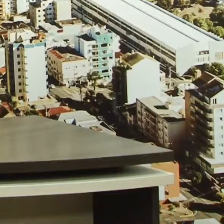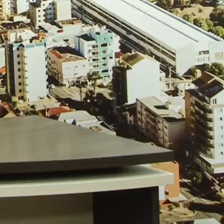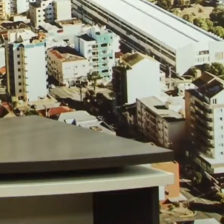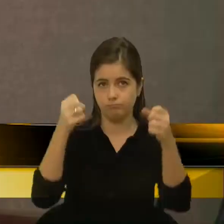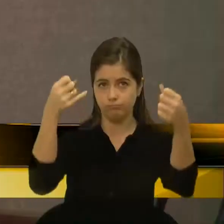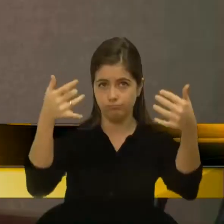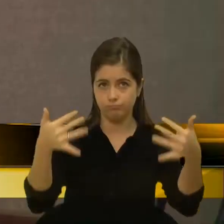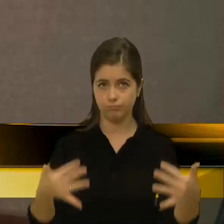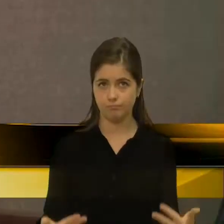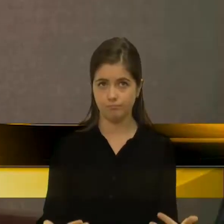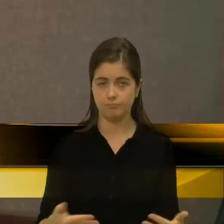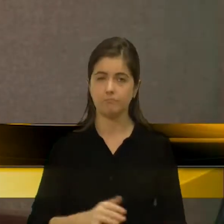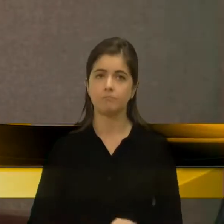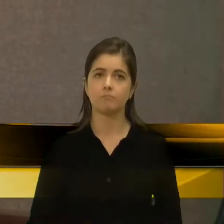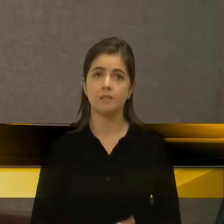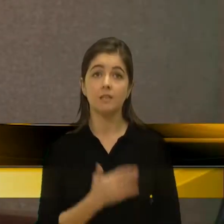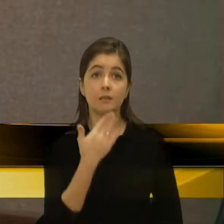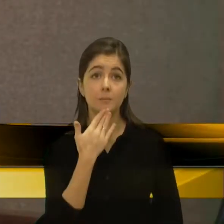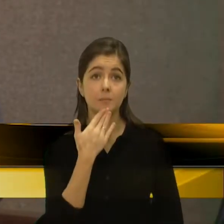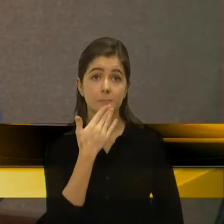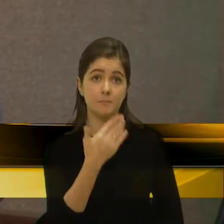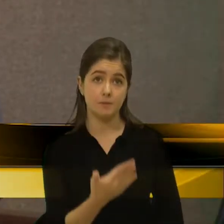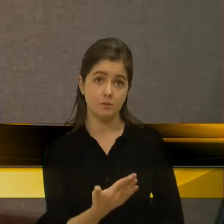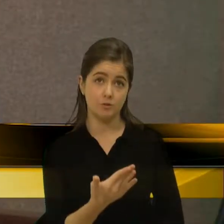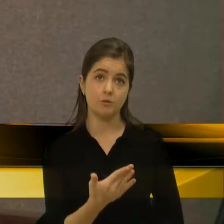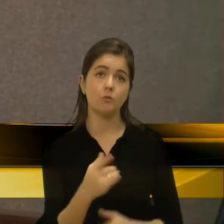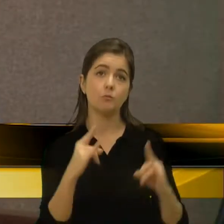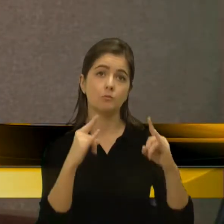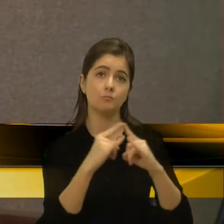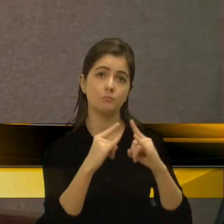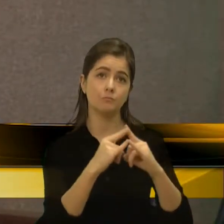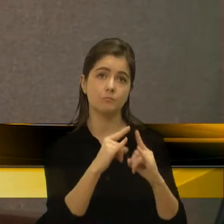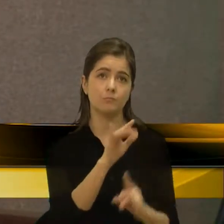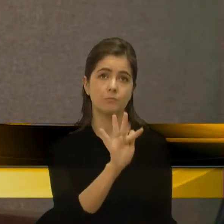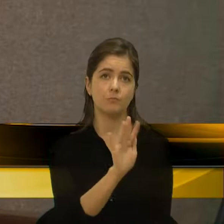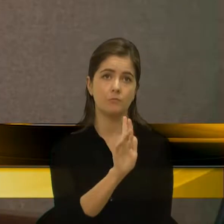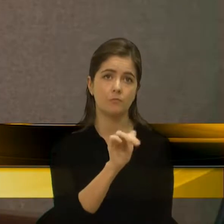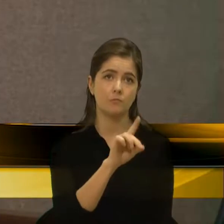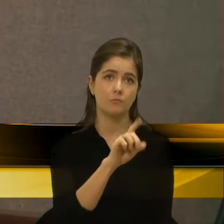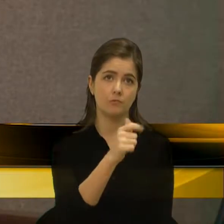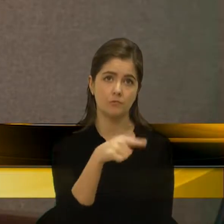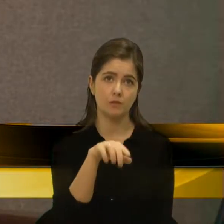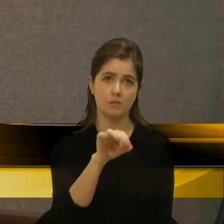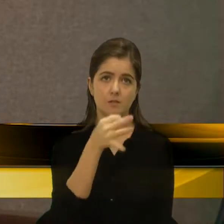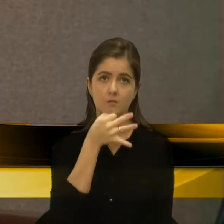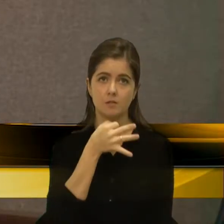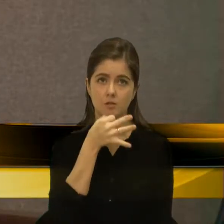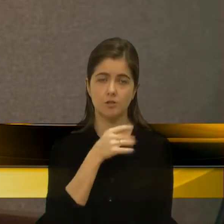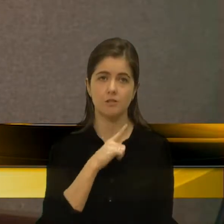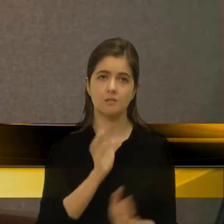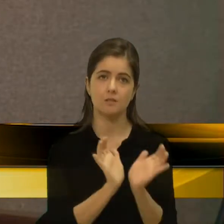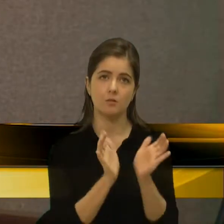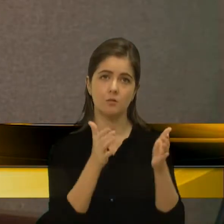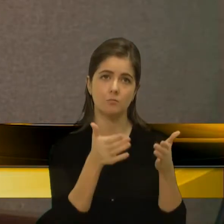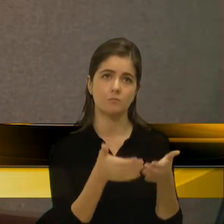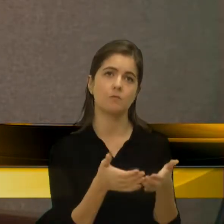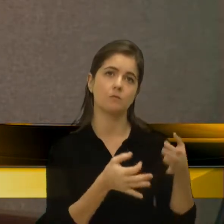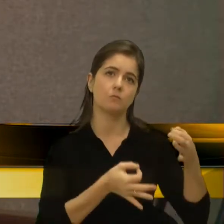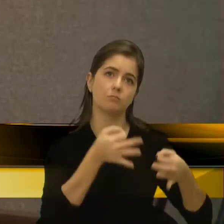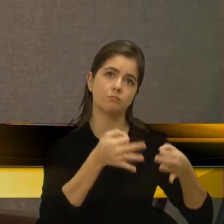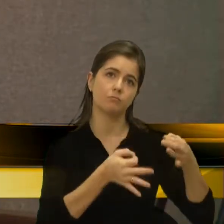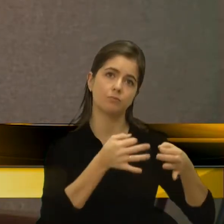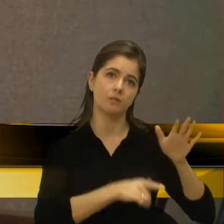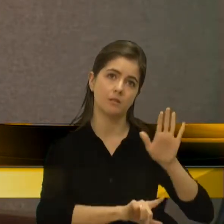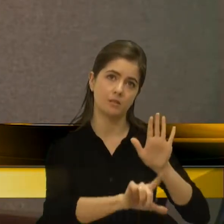Legislação. Esse é um pedido feito pela Fundação Caxias, a Comissão de Constituição e Justiça, composta pelo vereador Felipe,